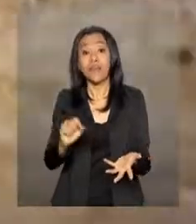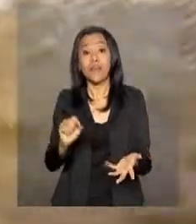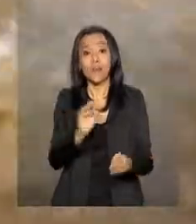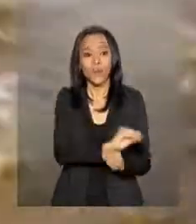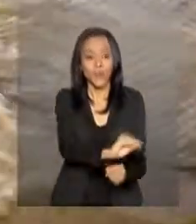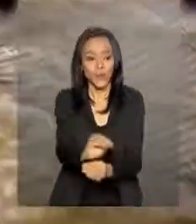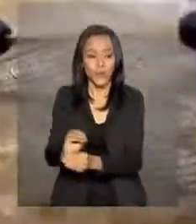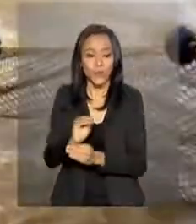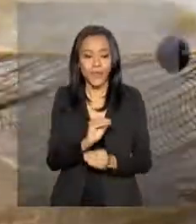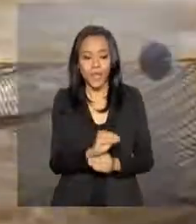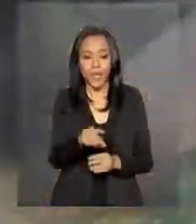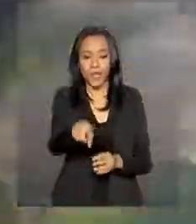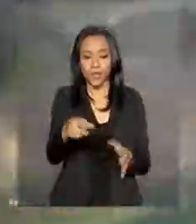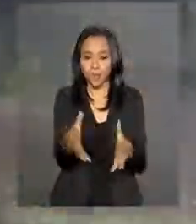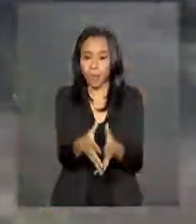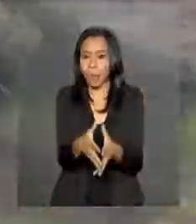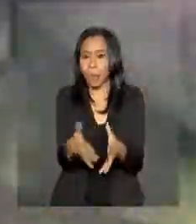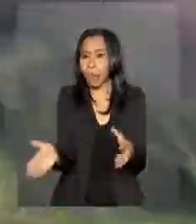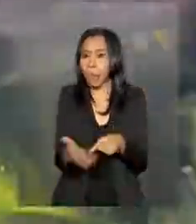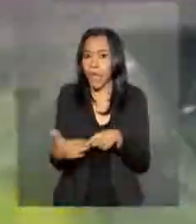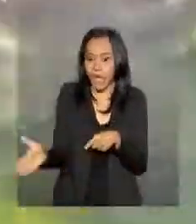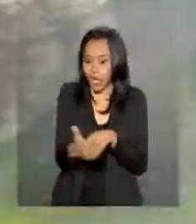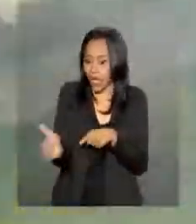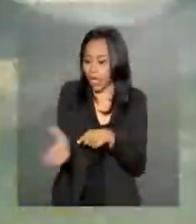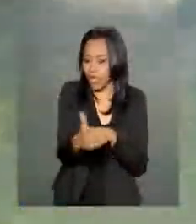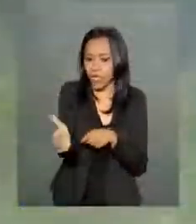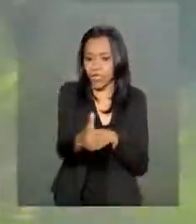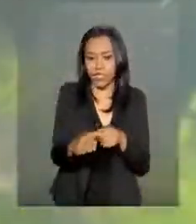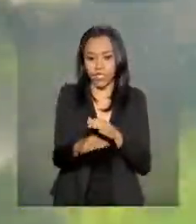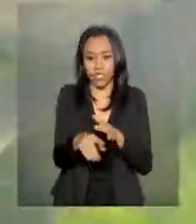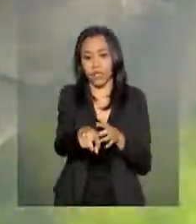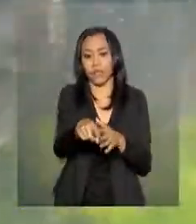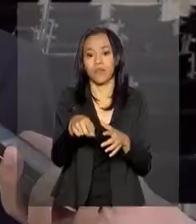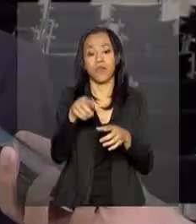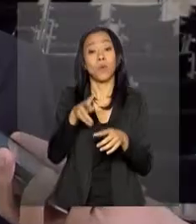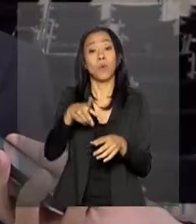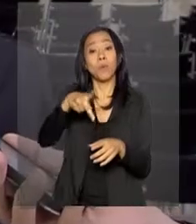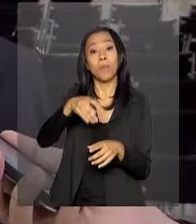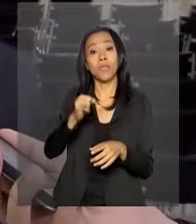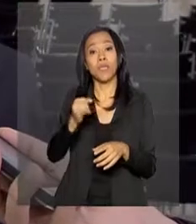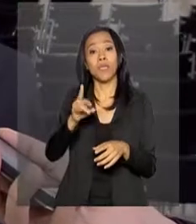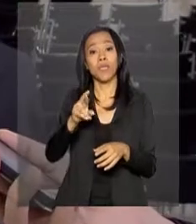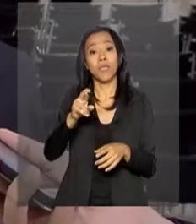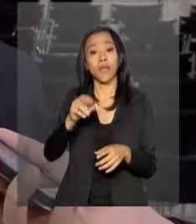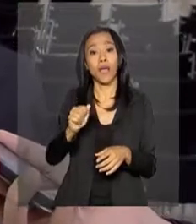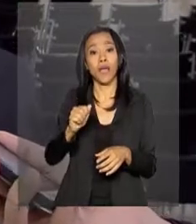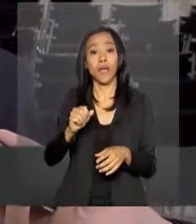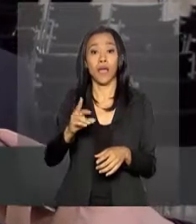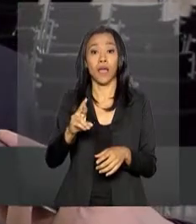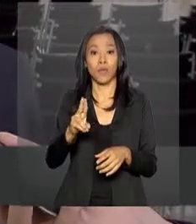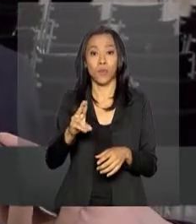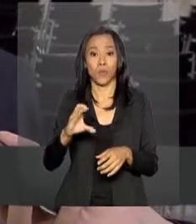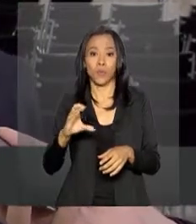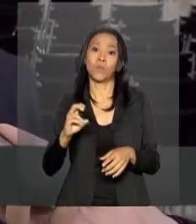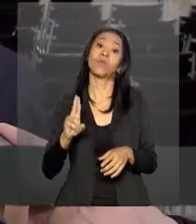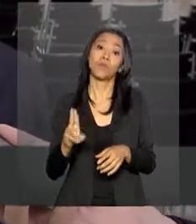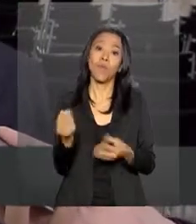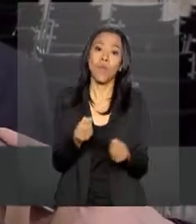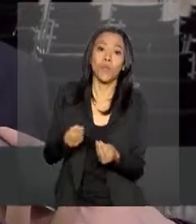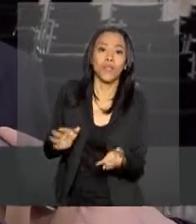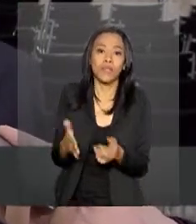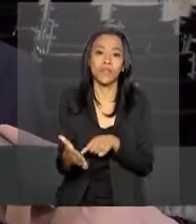preservação do maior peixe de escamas do mundo, o pirarucu? A ideia foi avaliar esse manejo numa